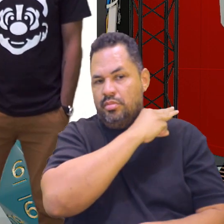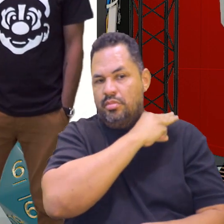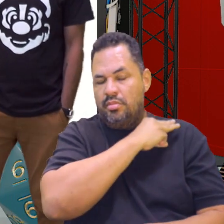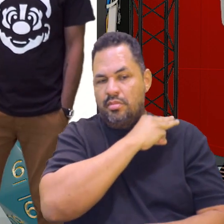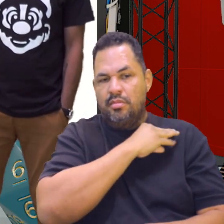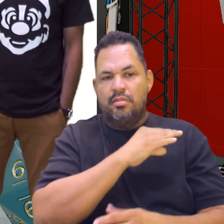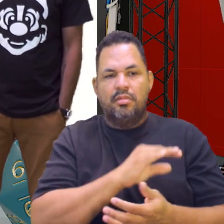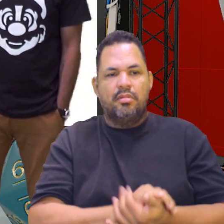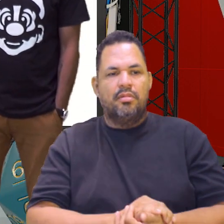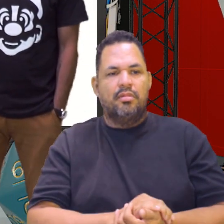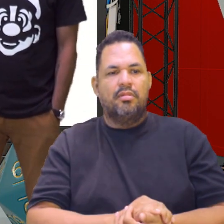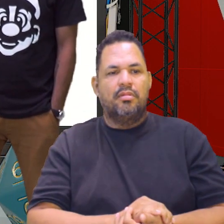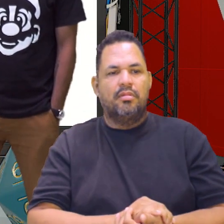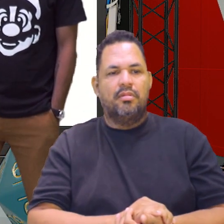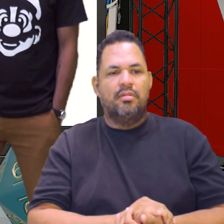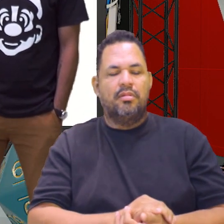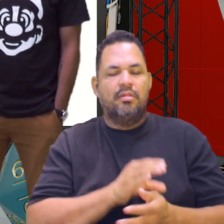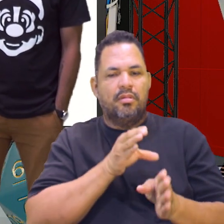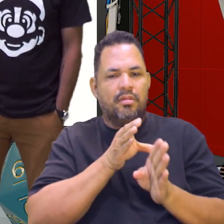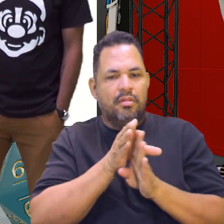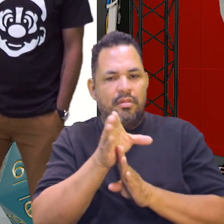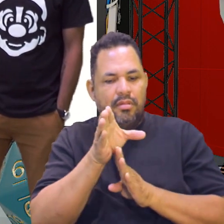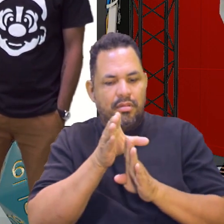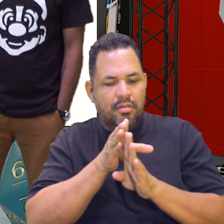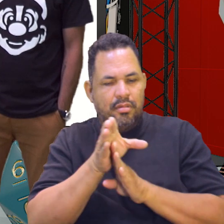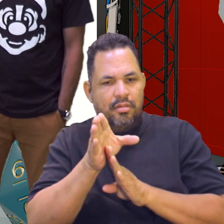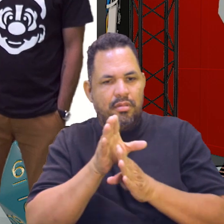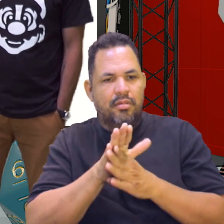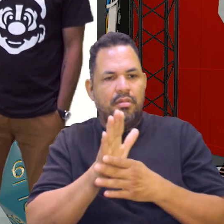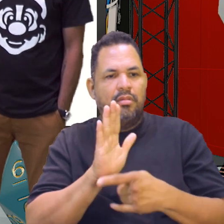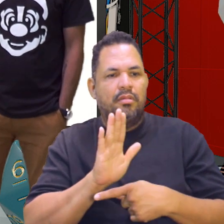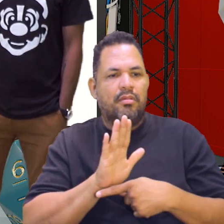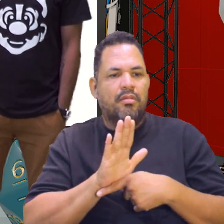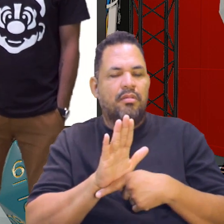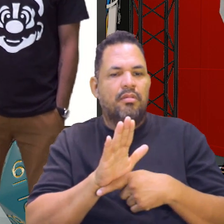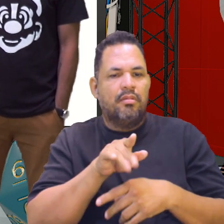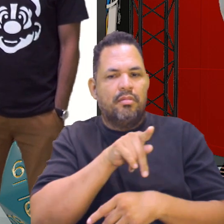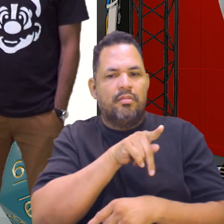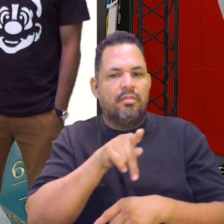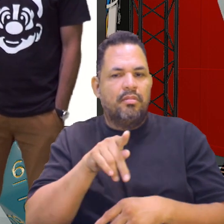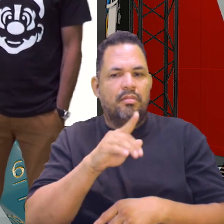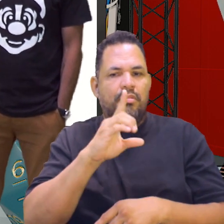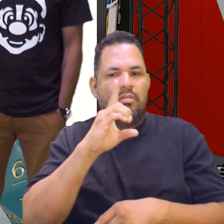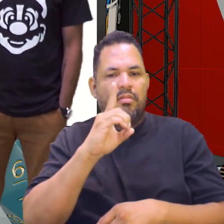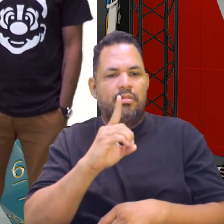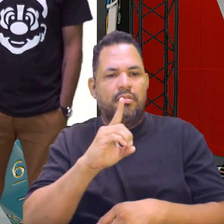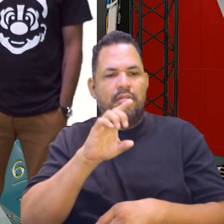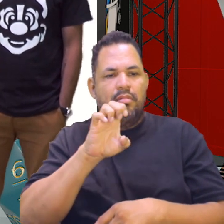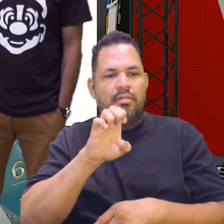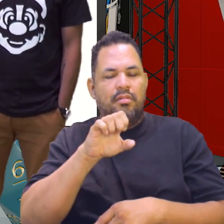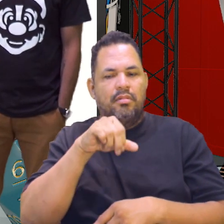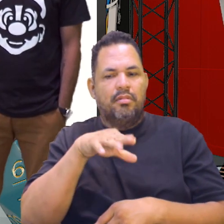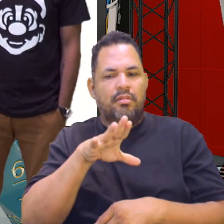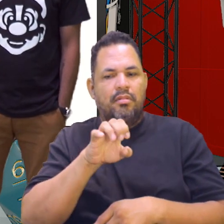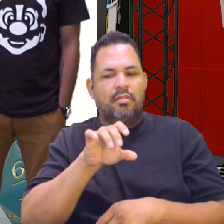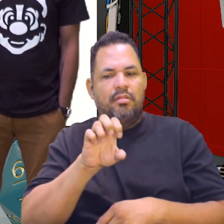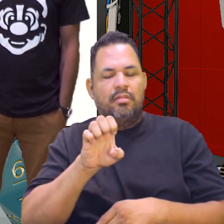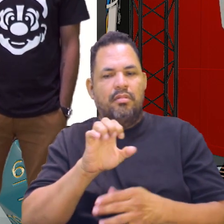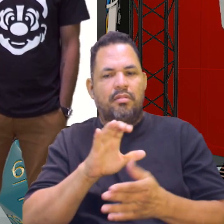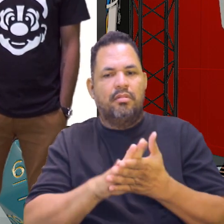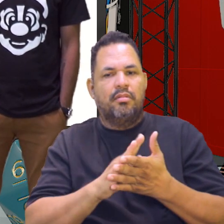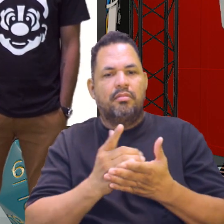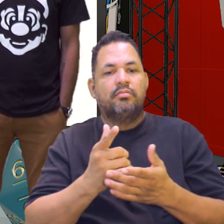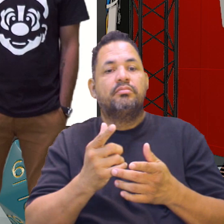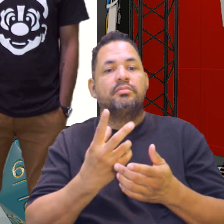município, era orientada, né, professora presencial, professora Denise. Só que agora ela não está mais, então a gente fez o quê?